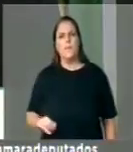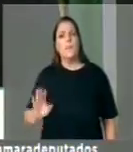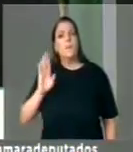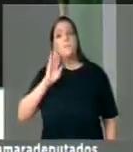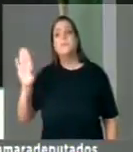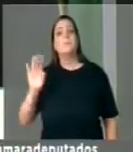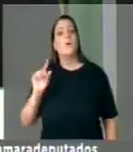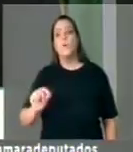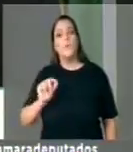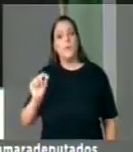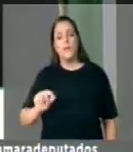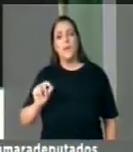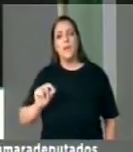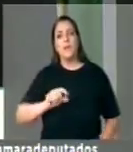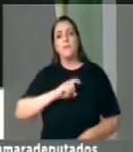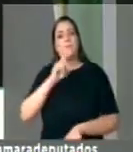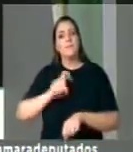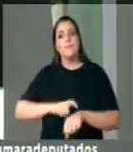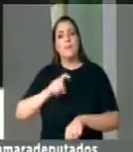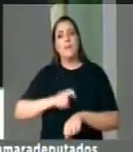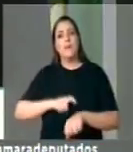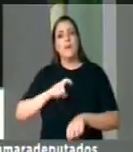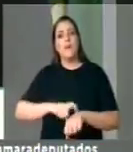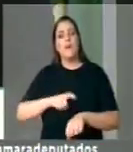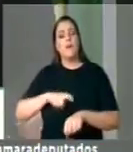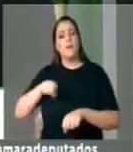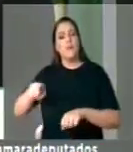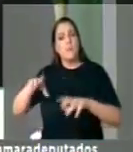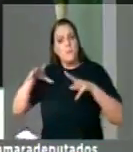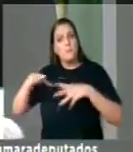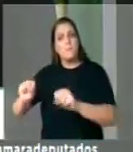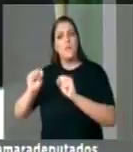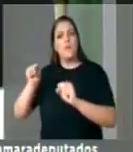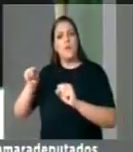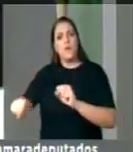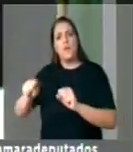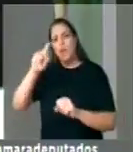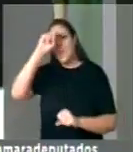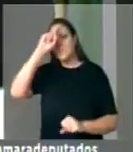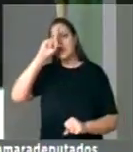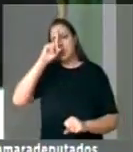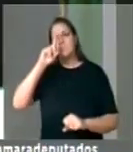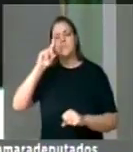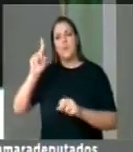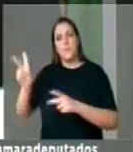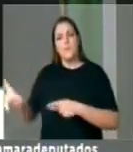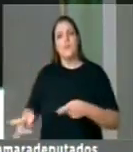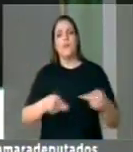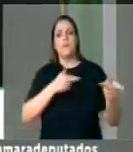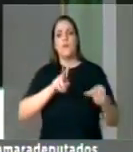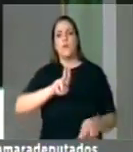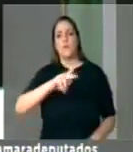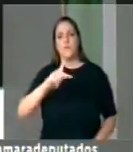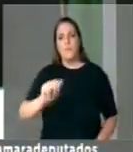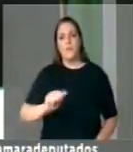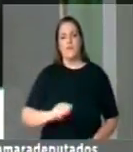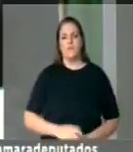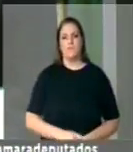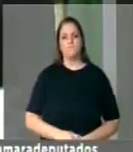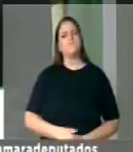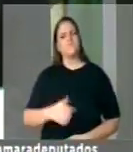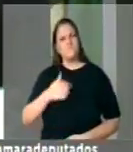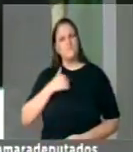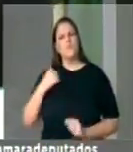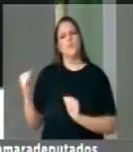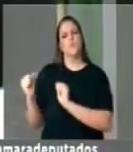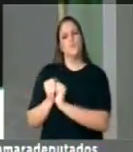principalmente durante a remoção dele do hospital para uma unidade de pronto atendimento. Eu estive ao